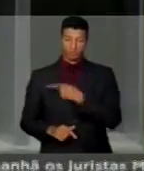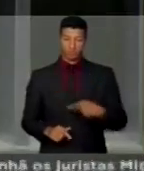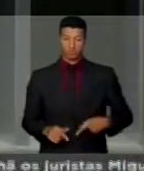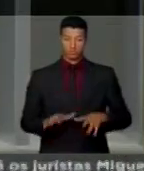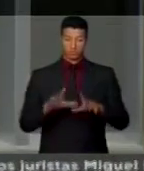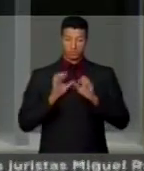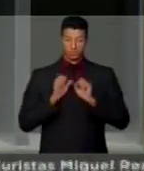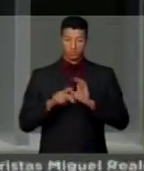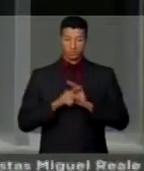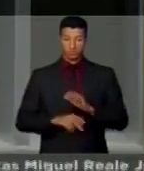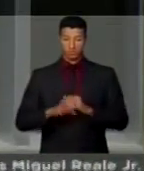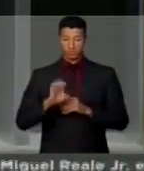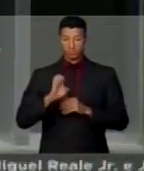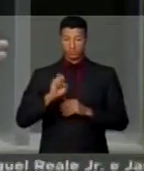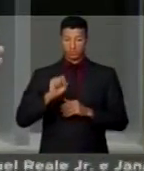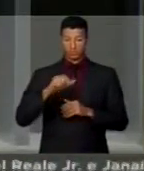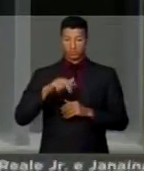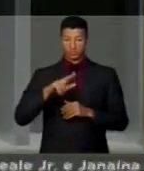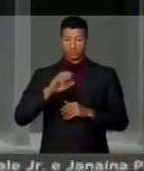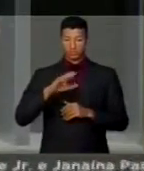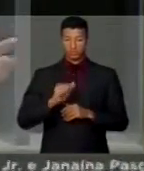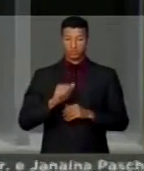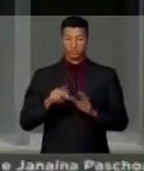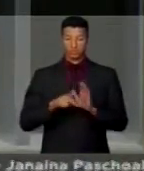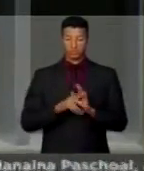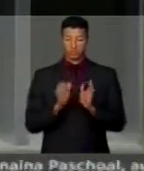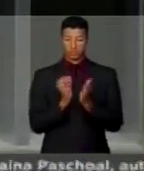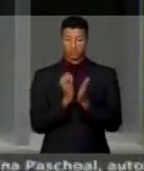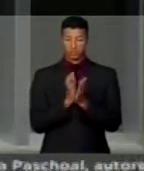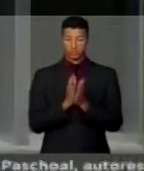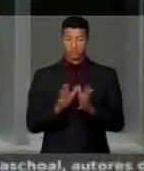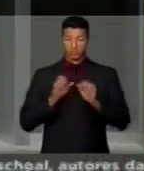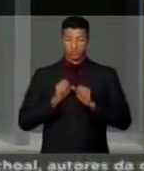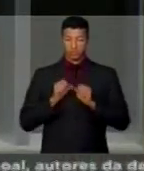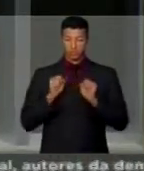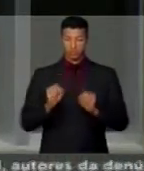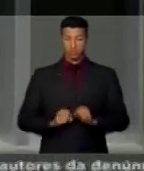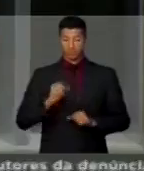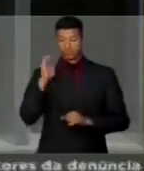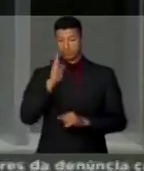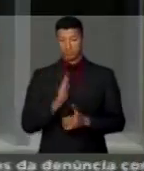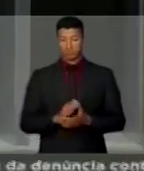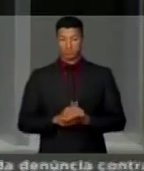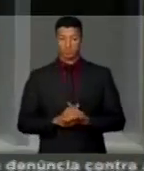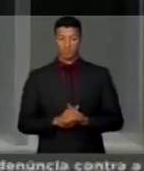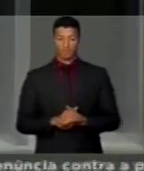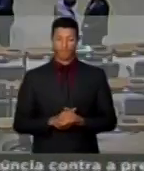beneficiária desse esquema criminoso, dessa quadrilha que se apossou do poder no Brasil.